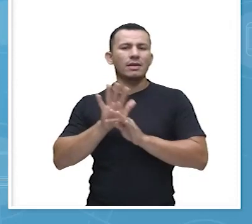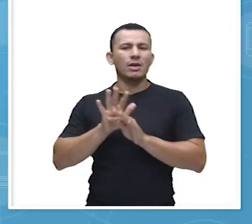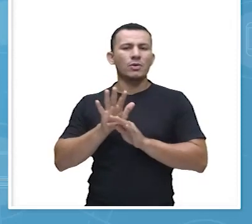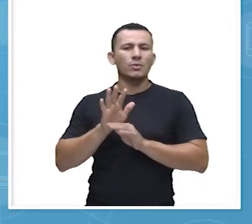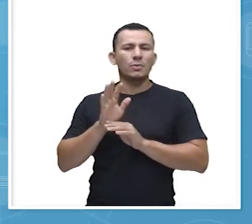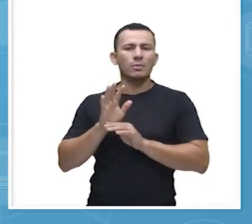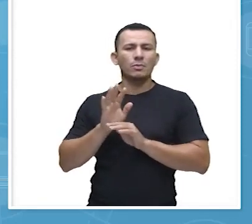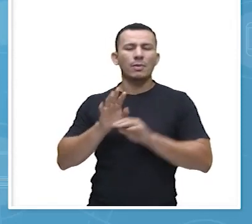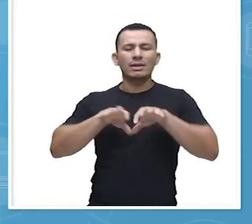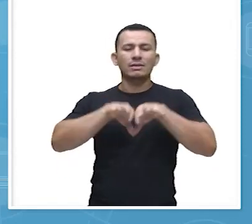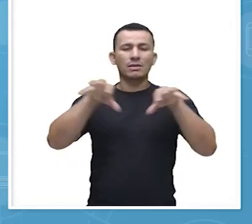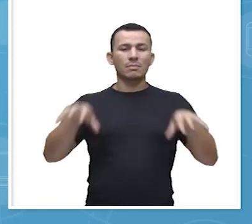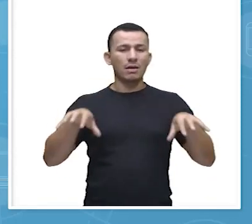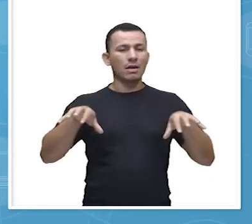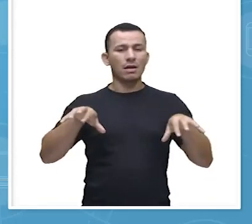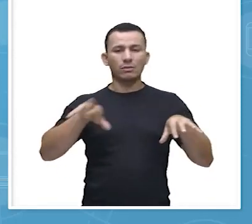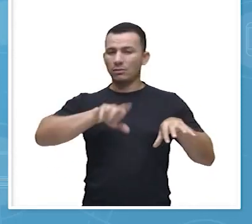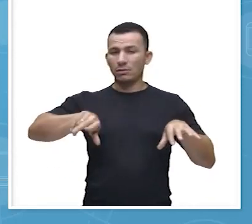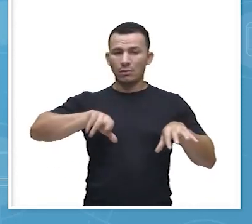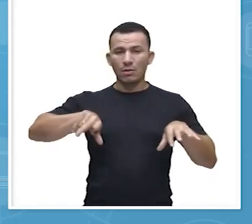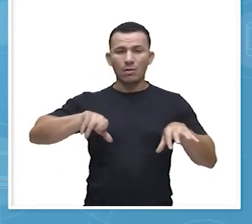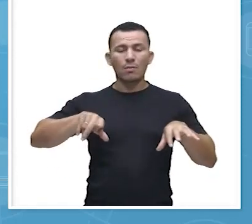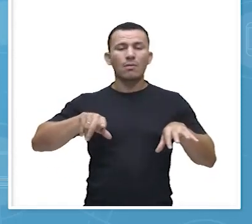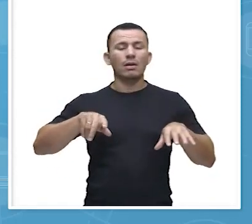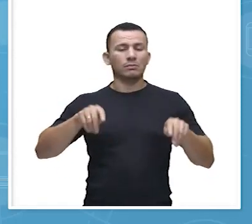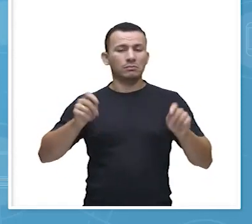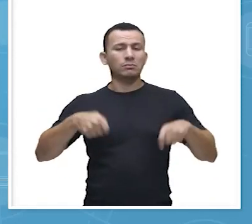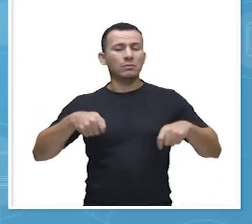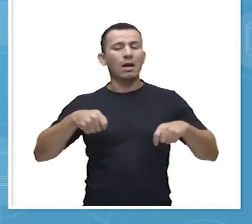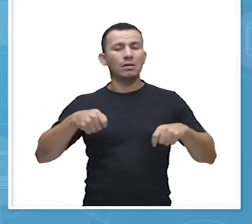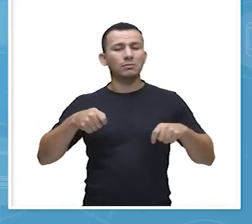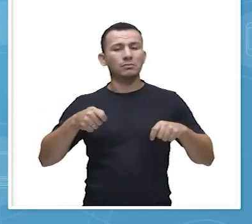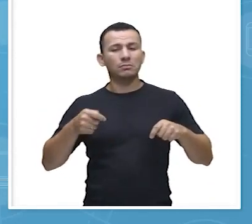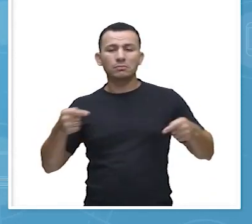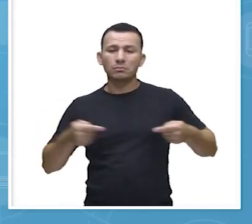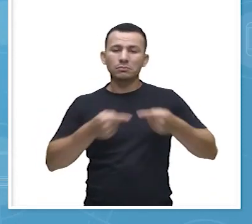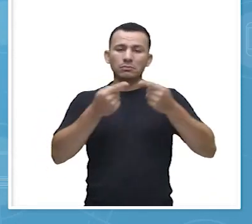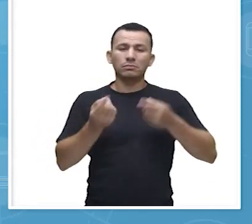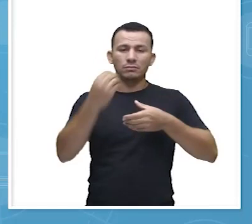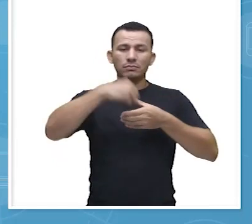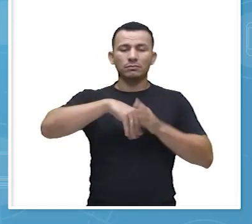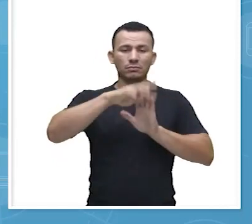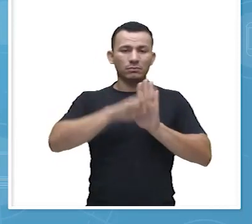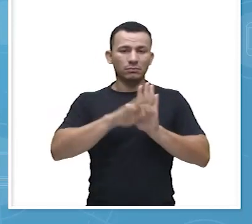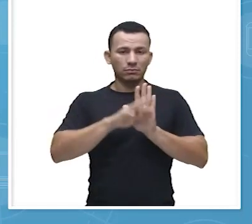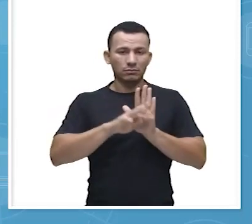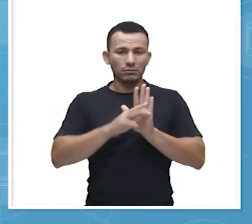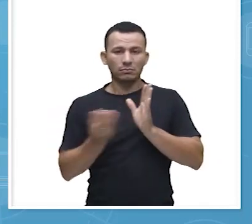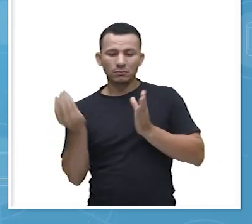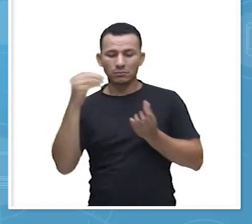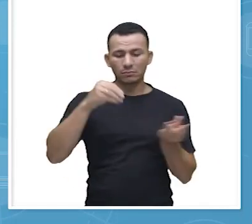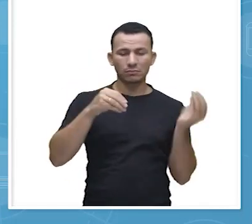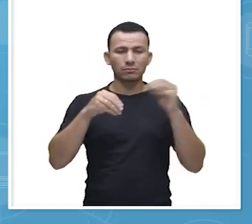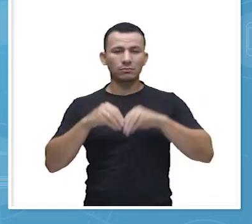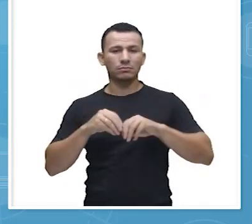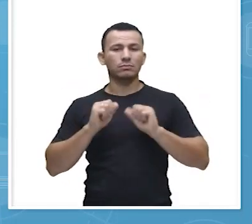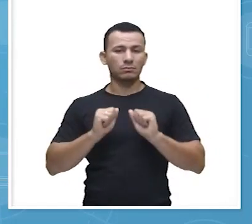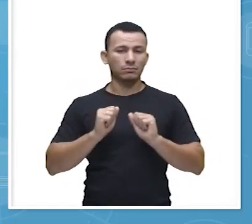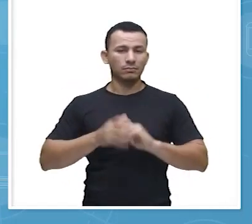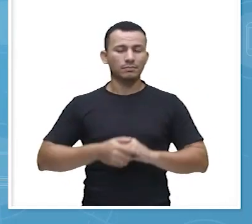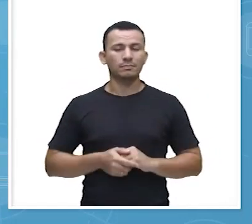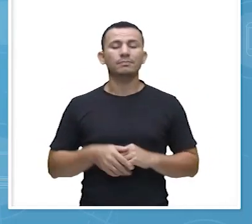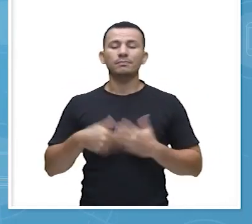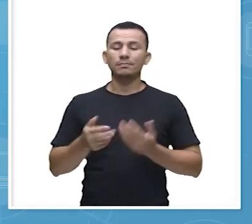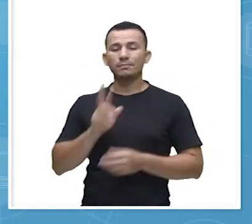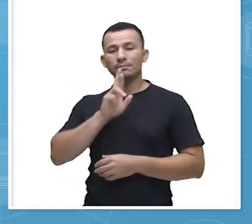do outro. Não, eles vão se combinar dentro do texto e aí eles vão predominar, tá bom? E aí, então, para responder